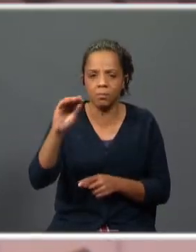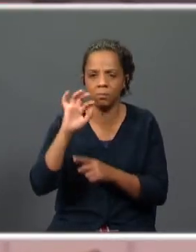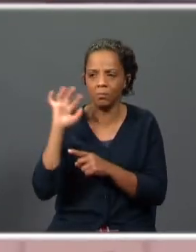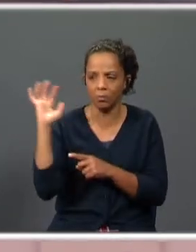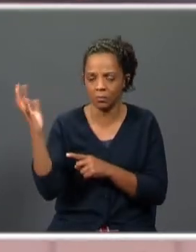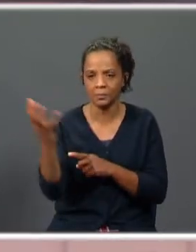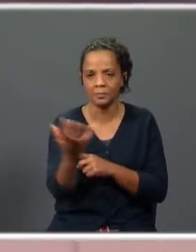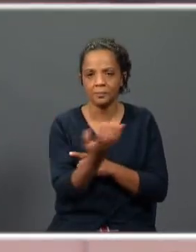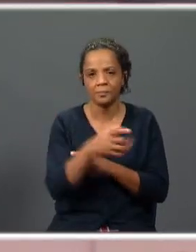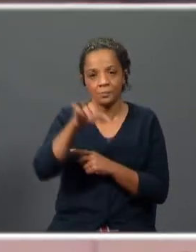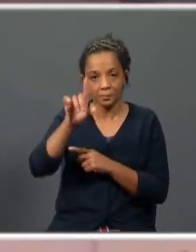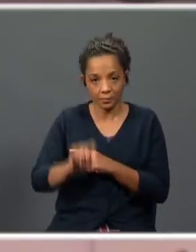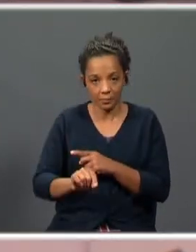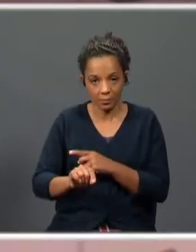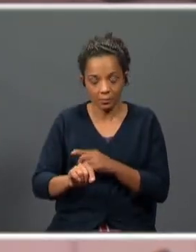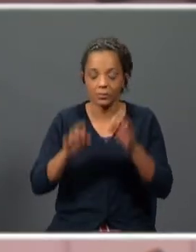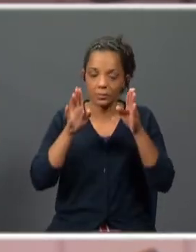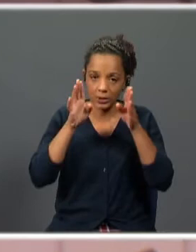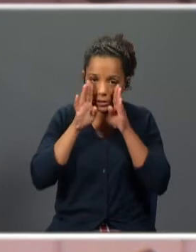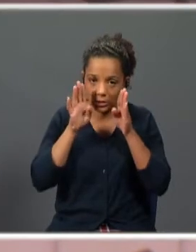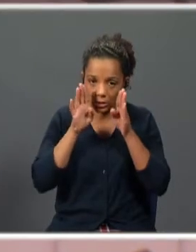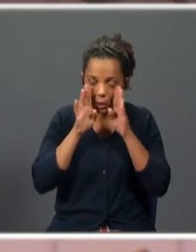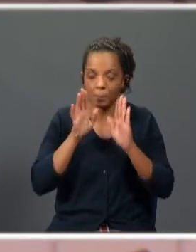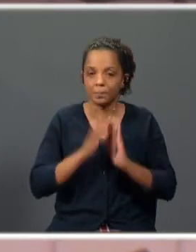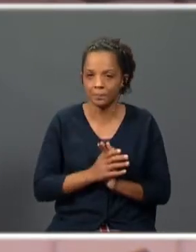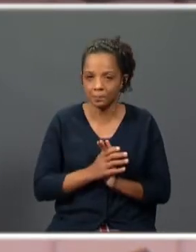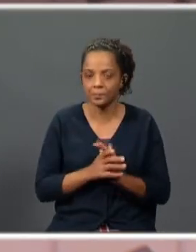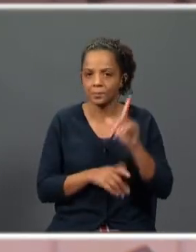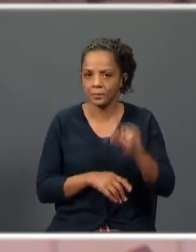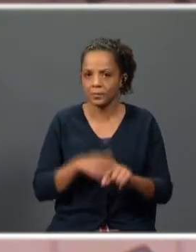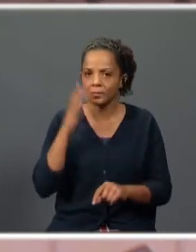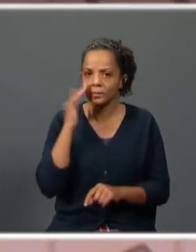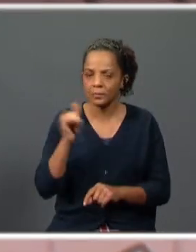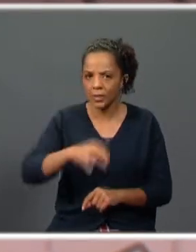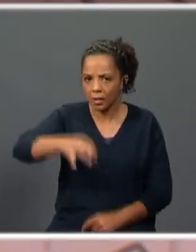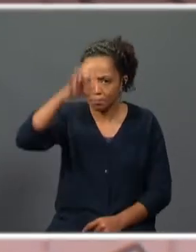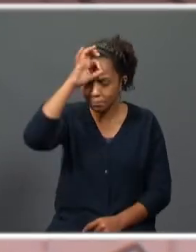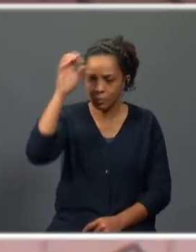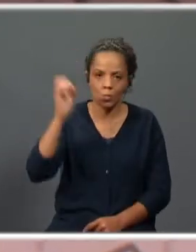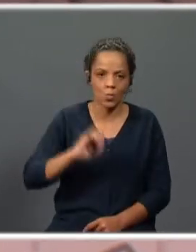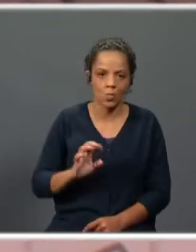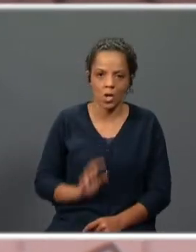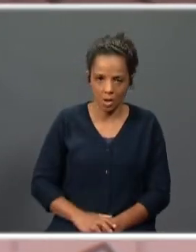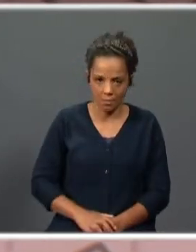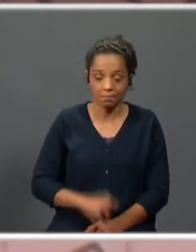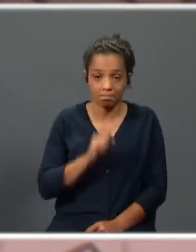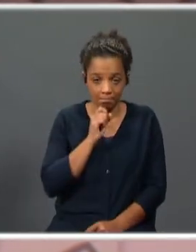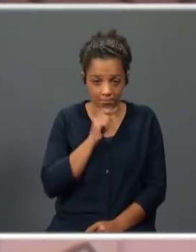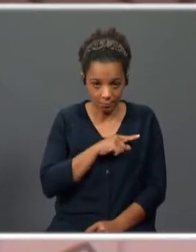volta, estar com muita atenção e tentar não nos distrairmos. Pode